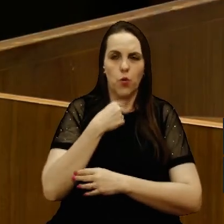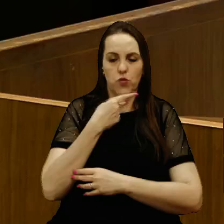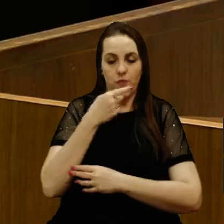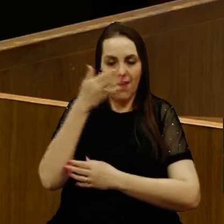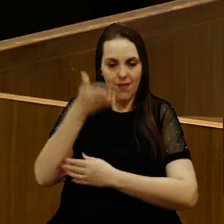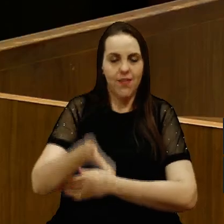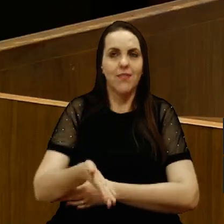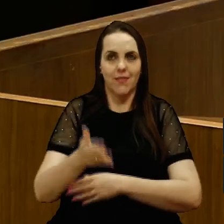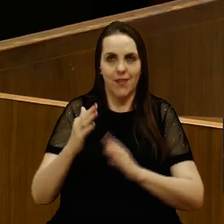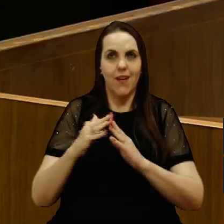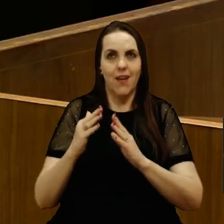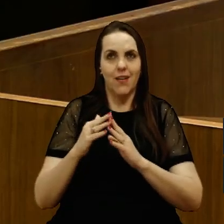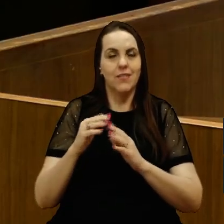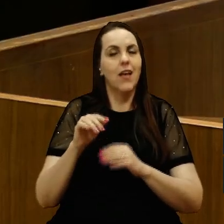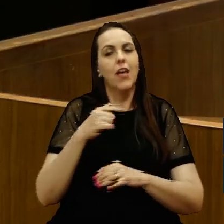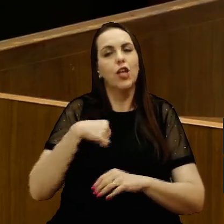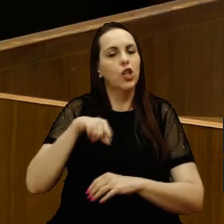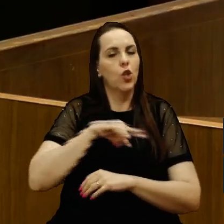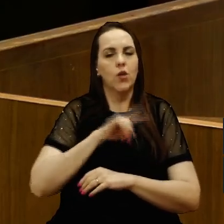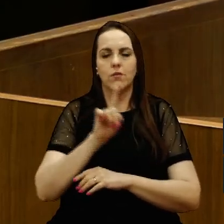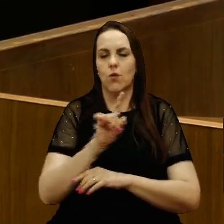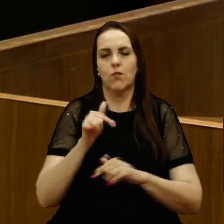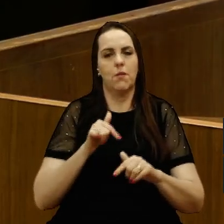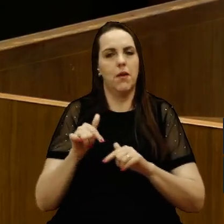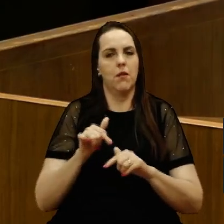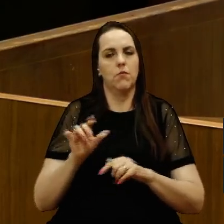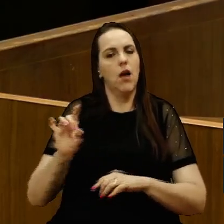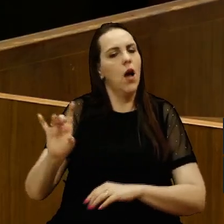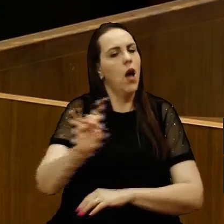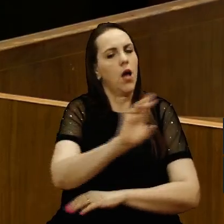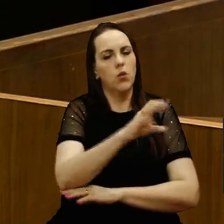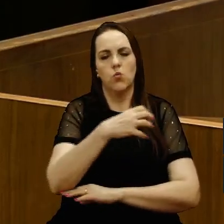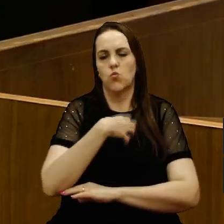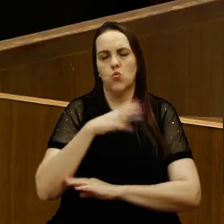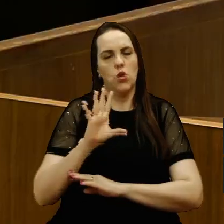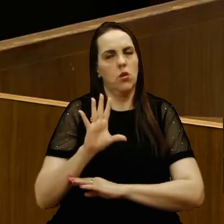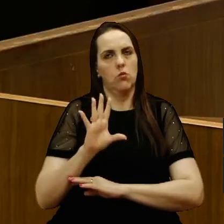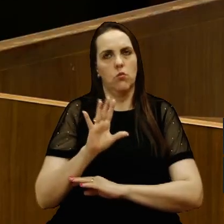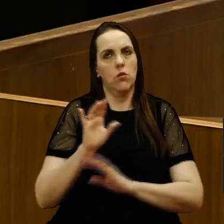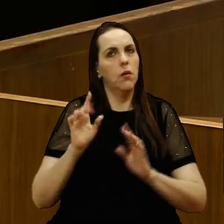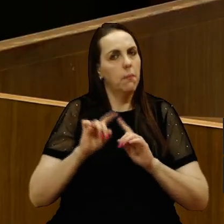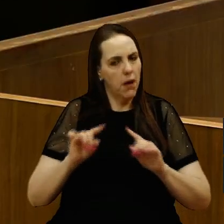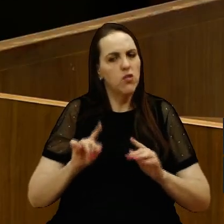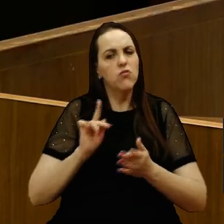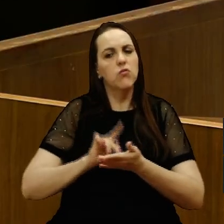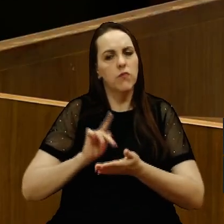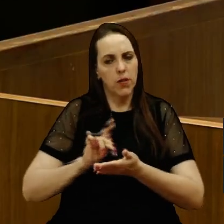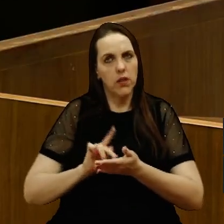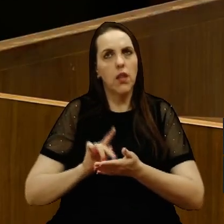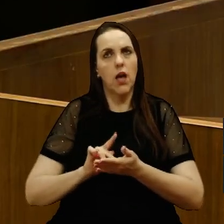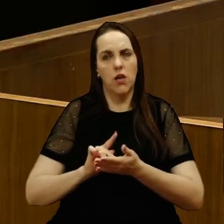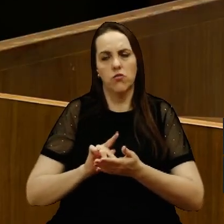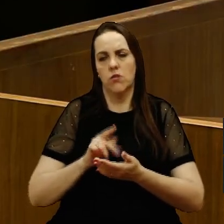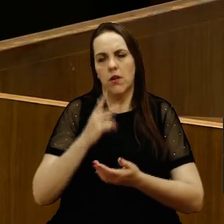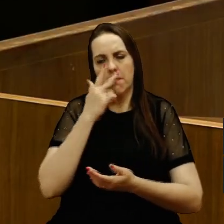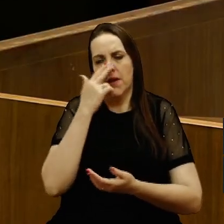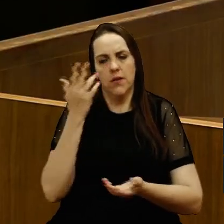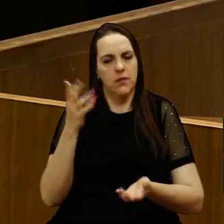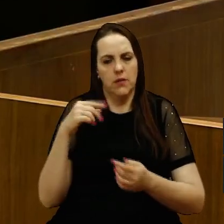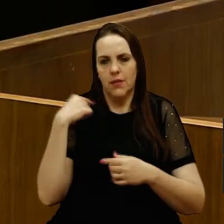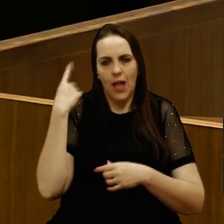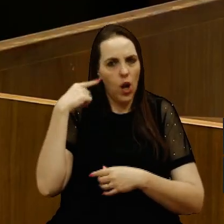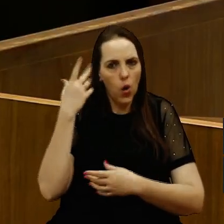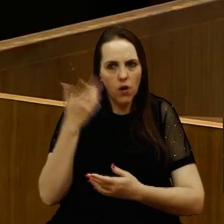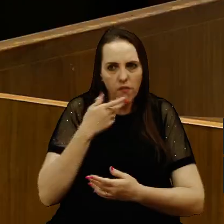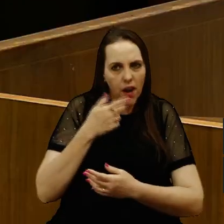casa é que a gente não trabalha, cada um do seu jeito, da sua forma, mas realmente é insano o nosso trabalho